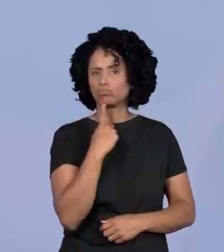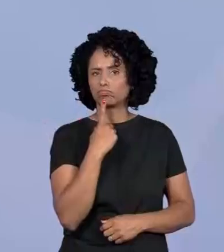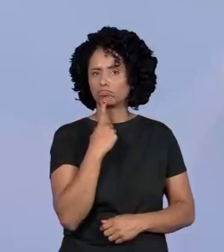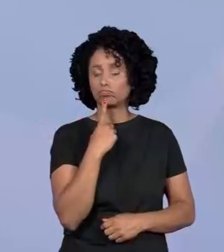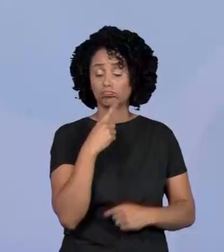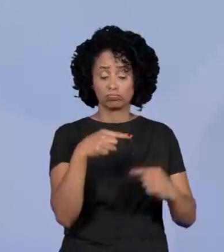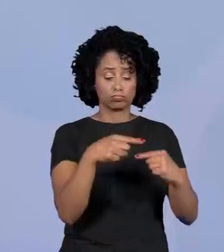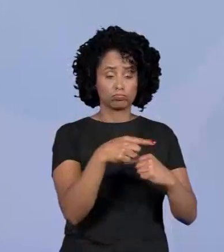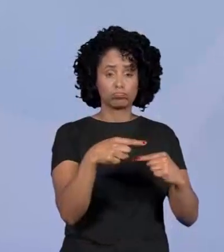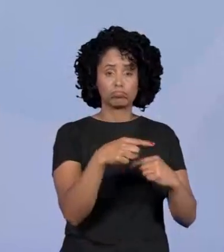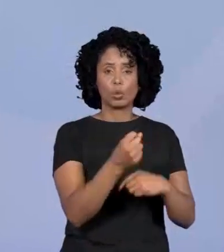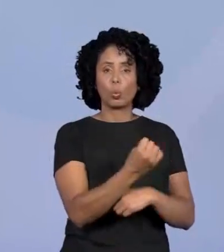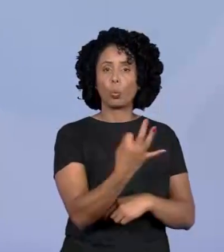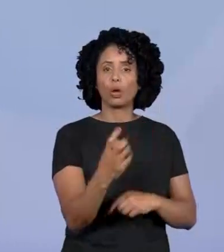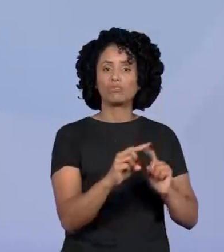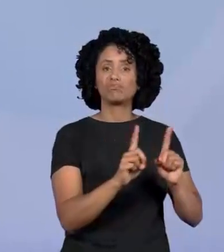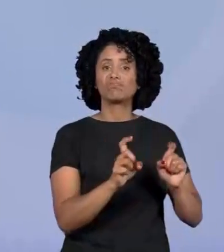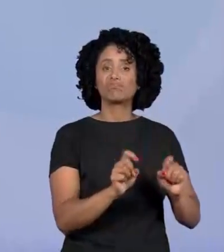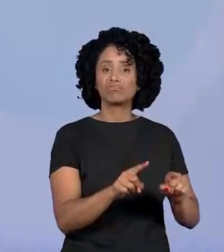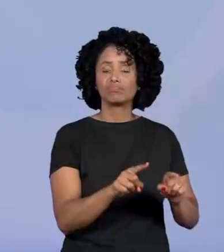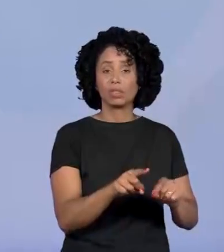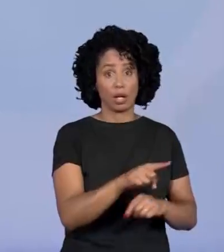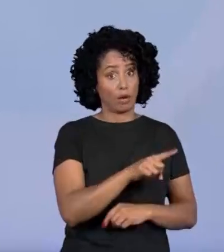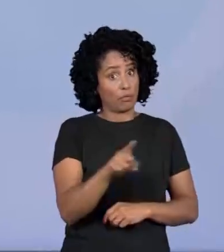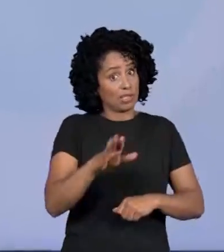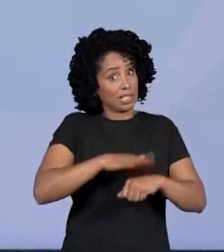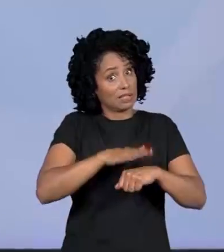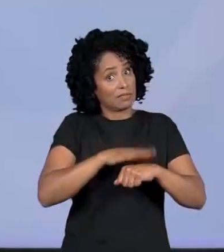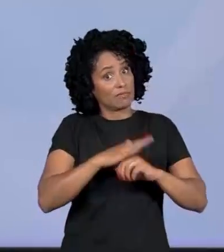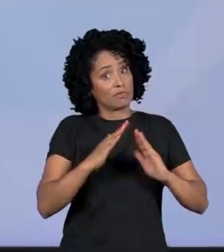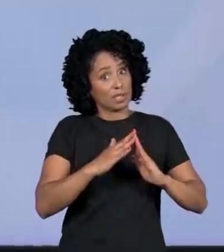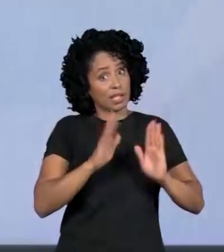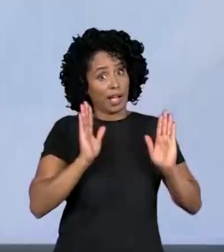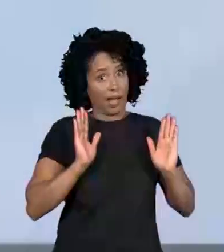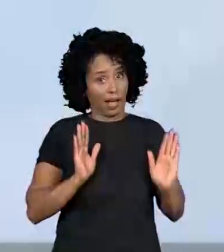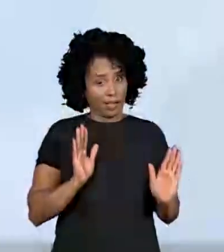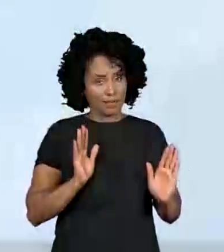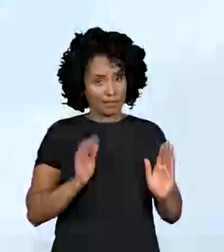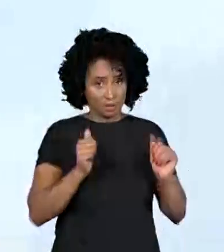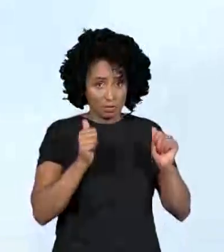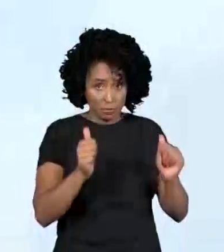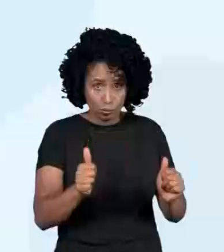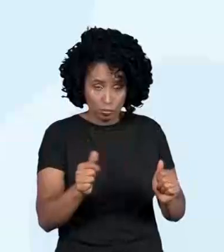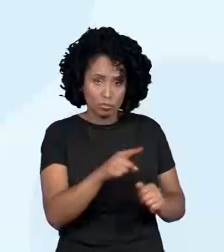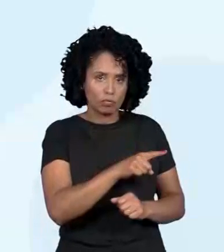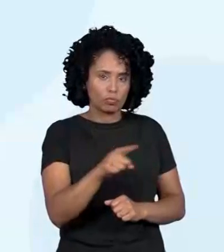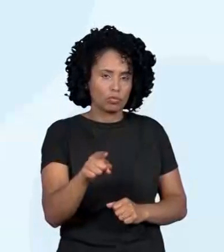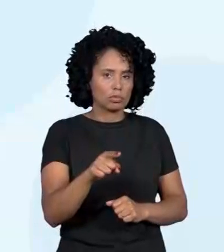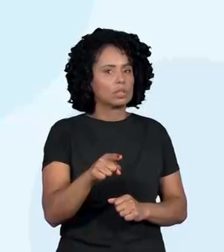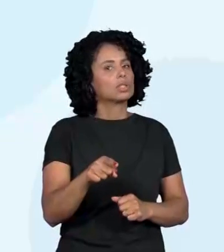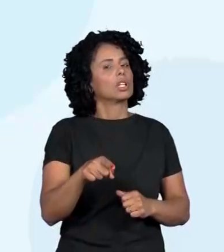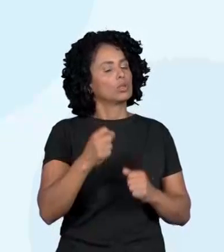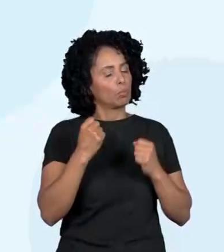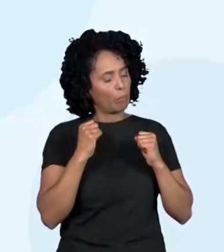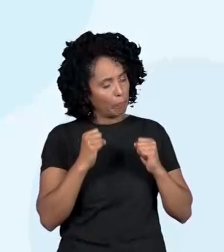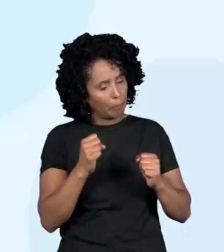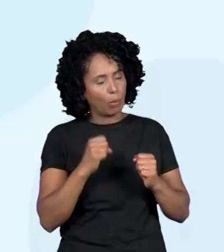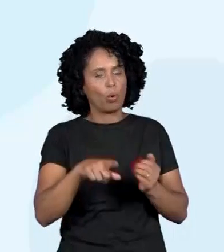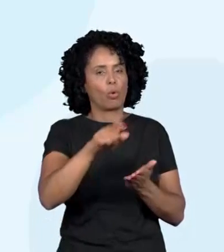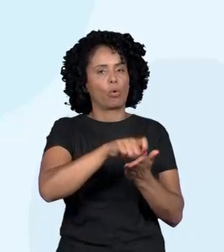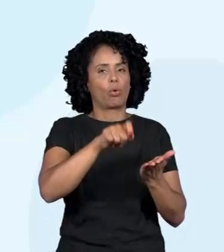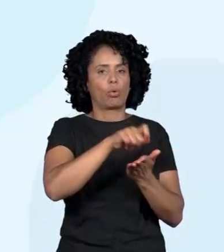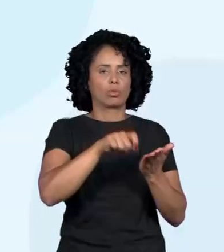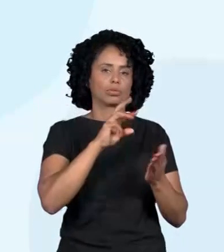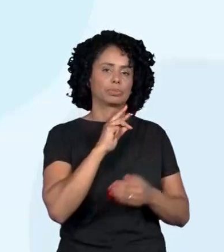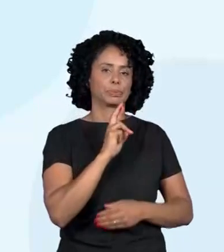Olha só. Aí, vocês vão fazendo em casa essa multiplicação. E depois pode contar de 1 por 1 para